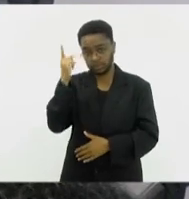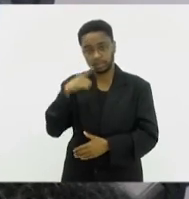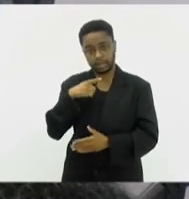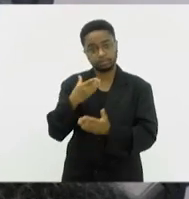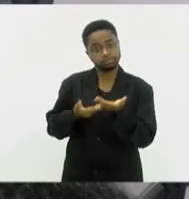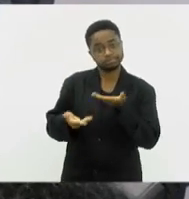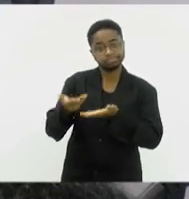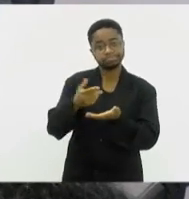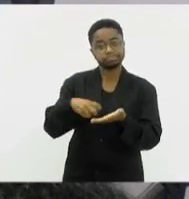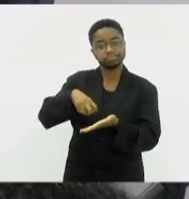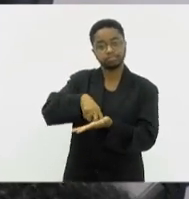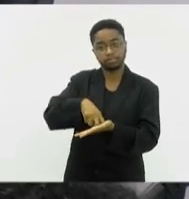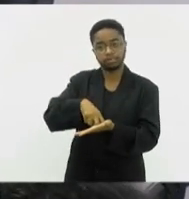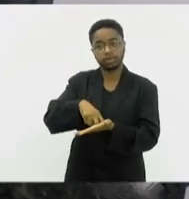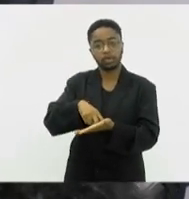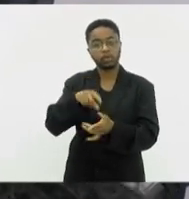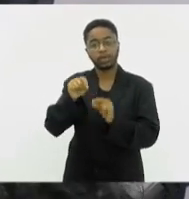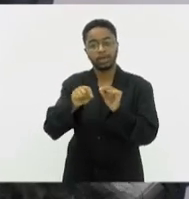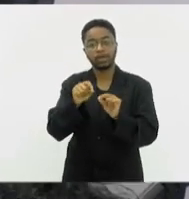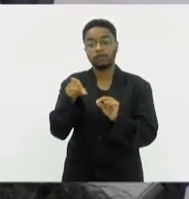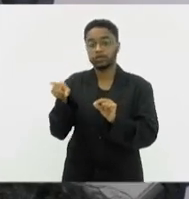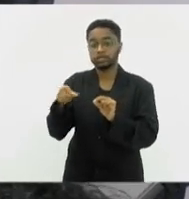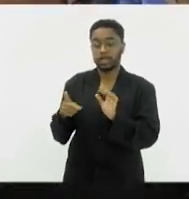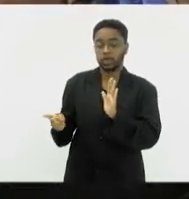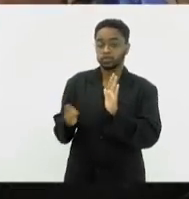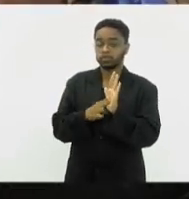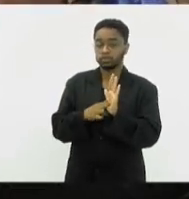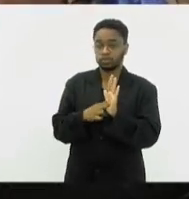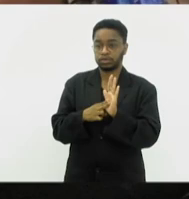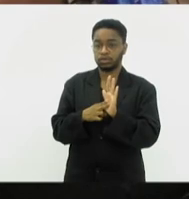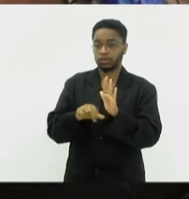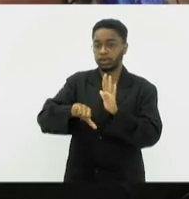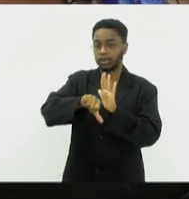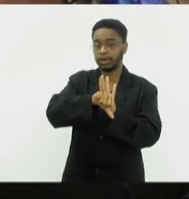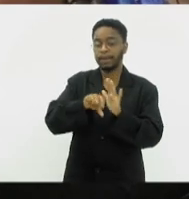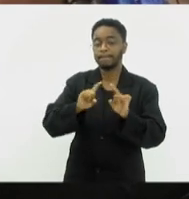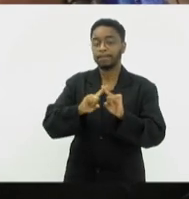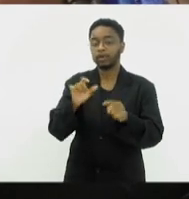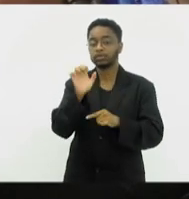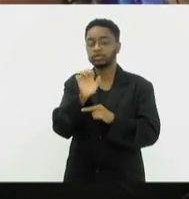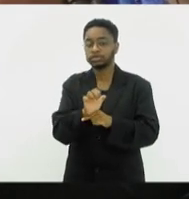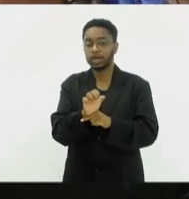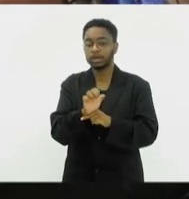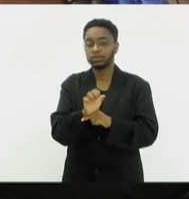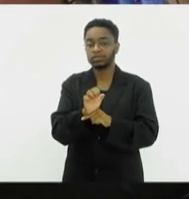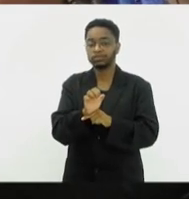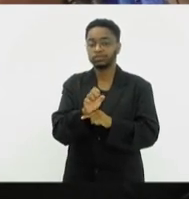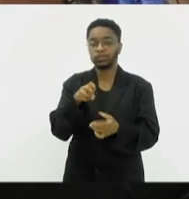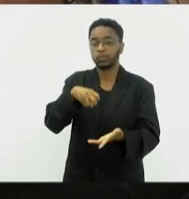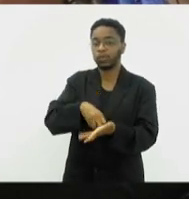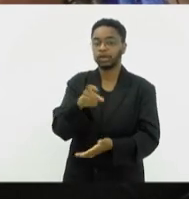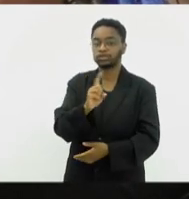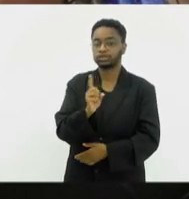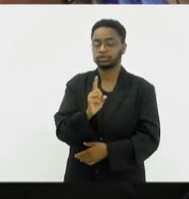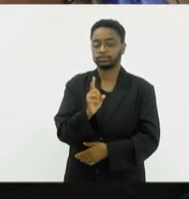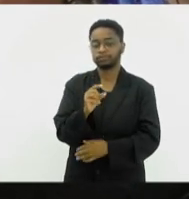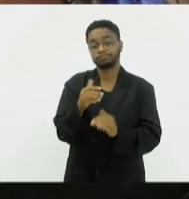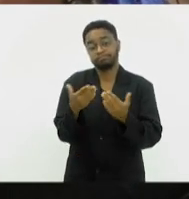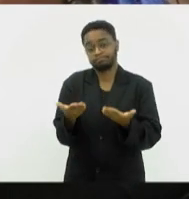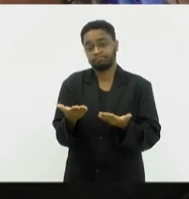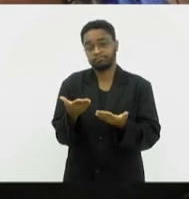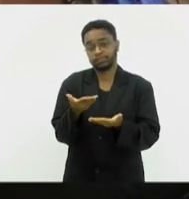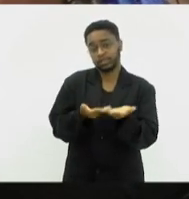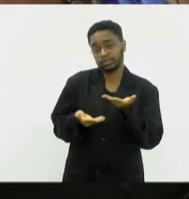fez. Numa transação penal, o senhor admite o delito, mas o Estado deixa de aplicar a penalidade. Transação penal é